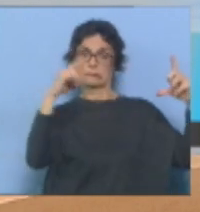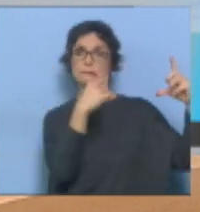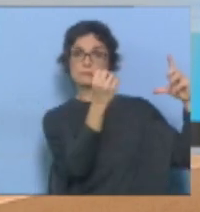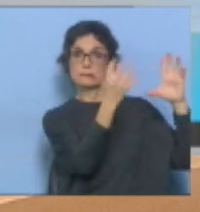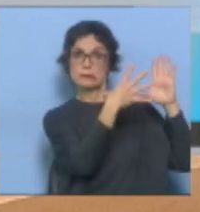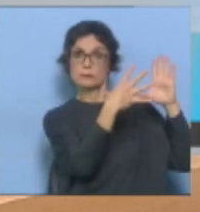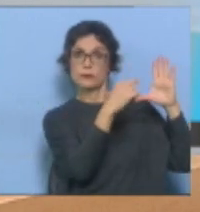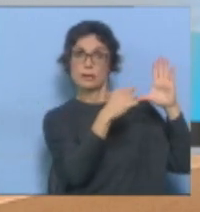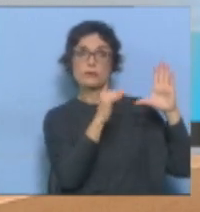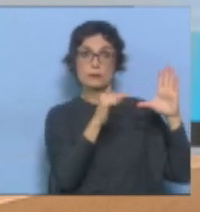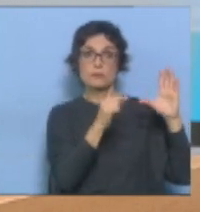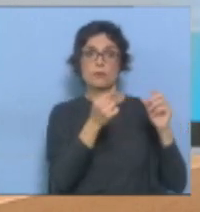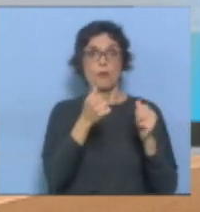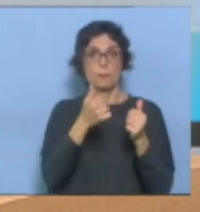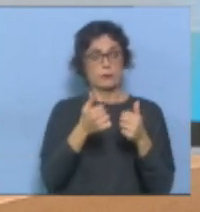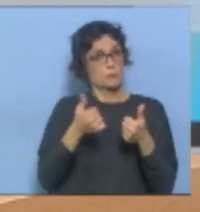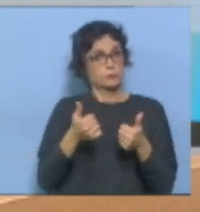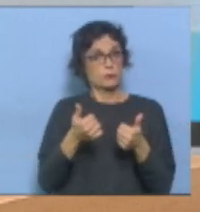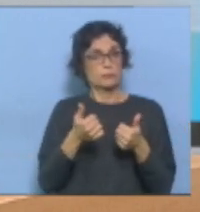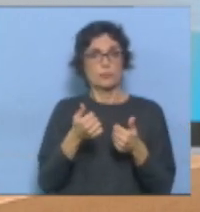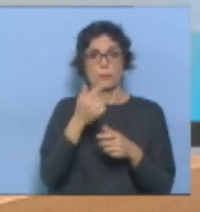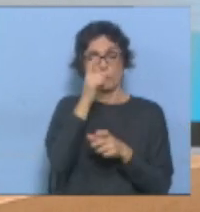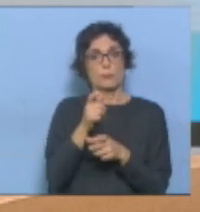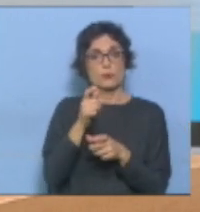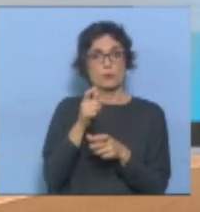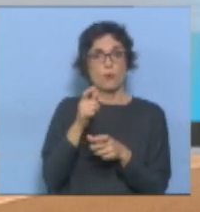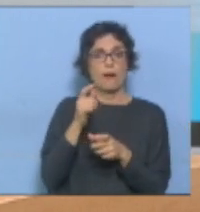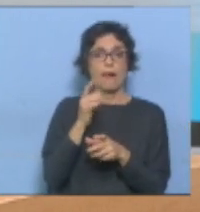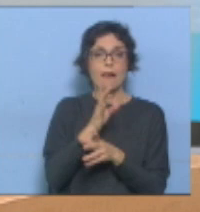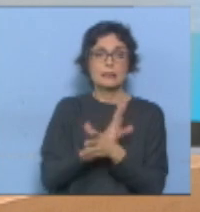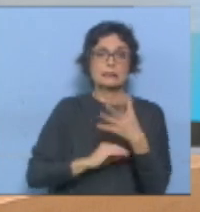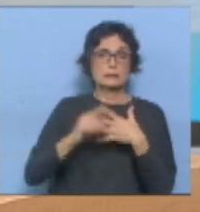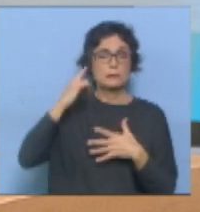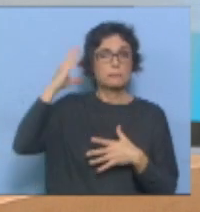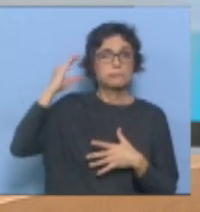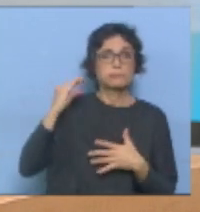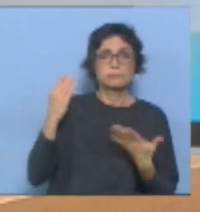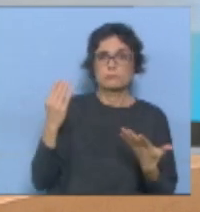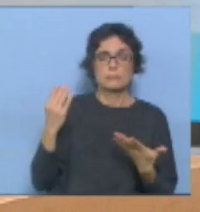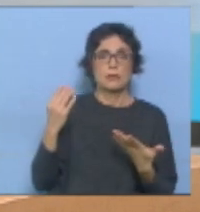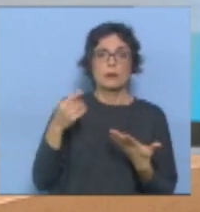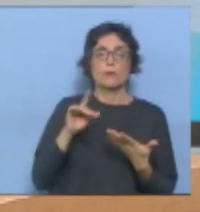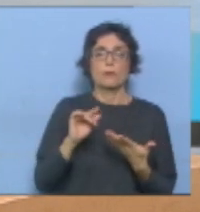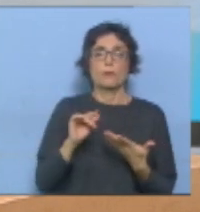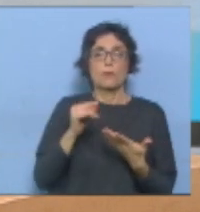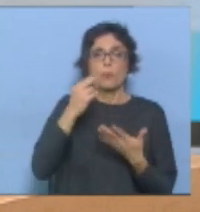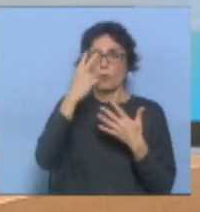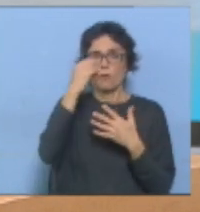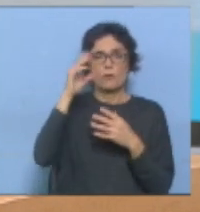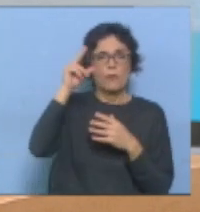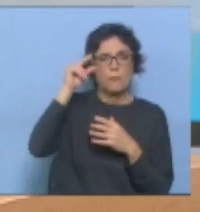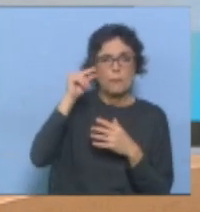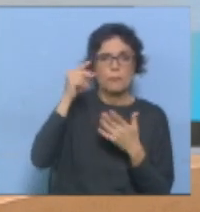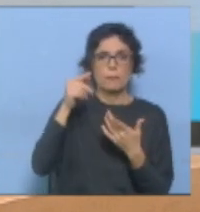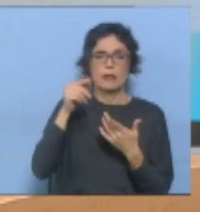útil para uma pessoa com deficiência auditiva ou uma pessoa com baixa visão. Às vezes confunde-se as pessoas cegas